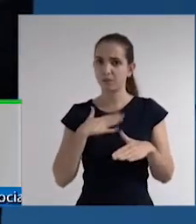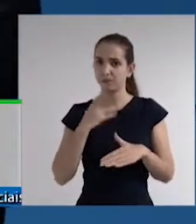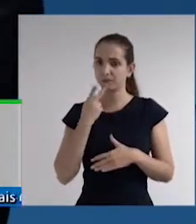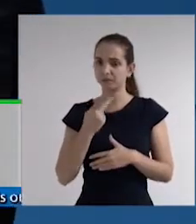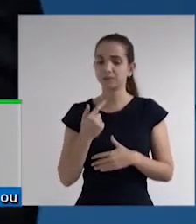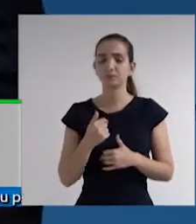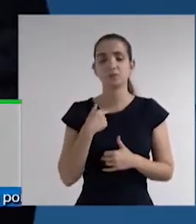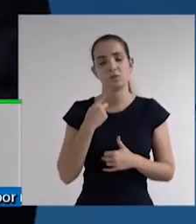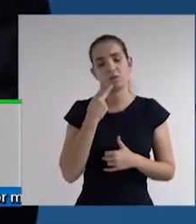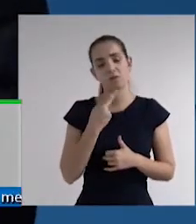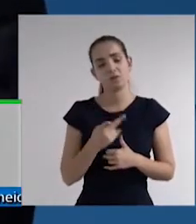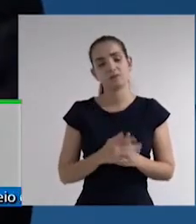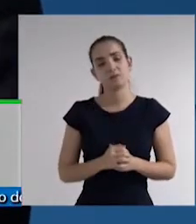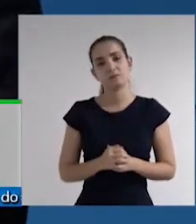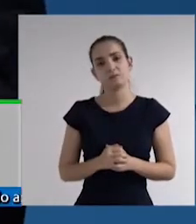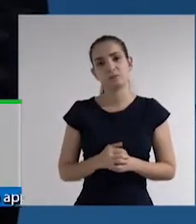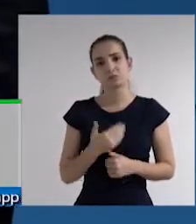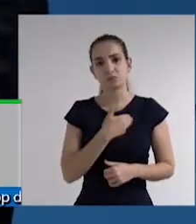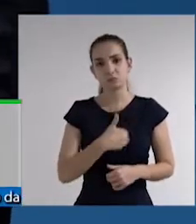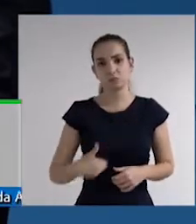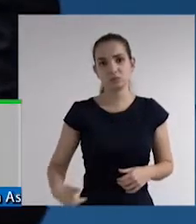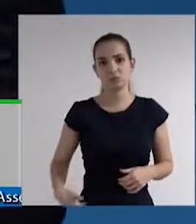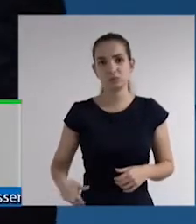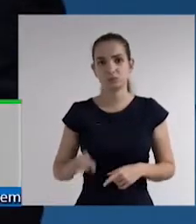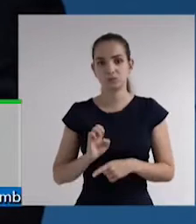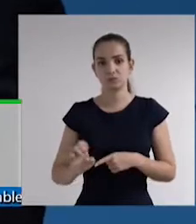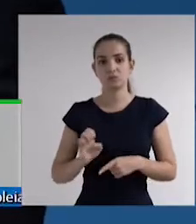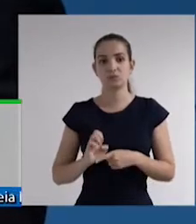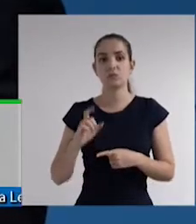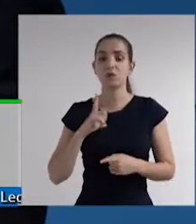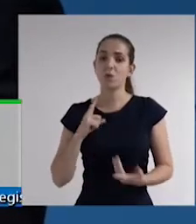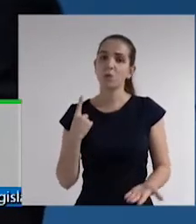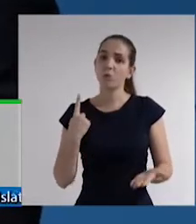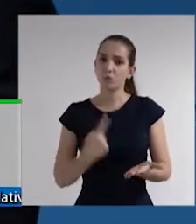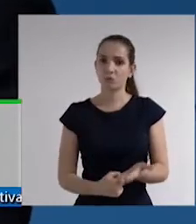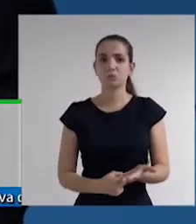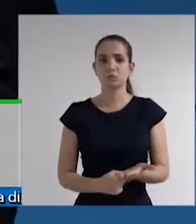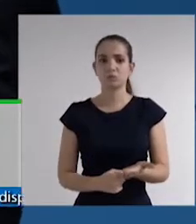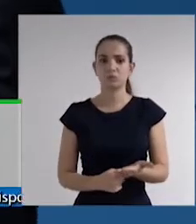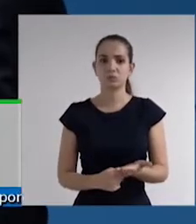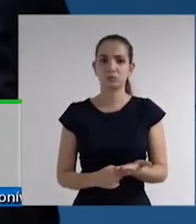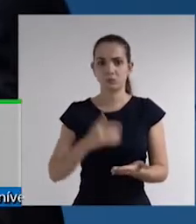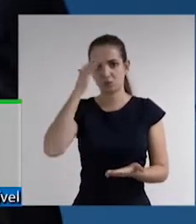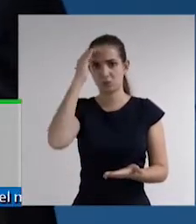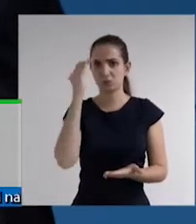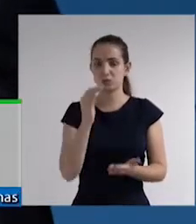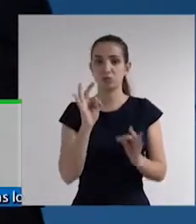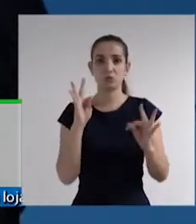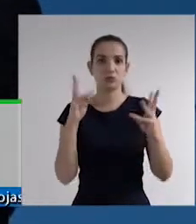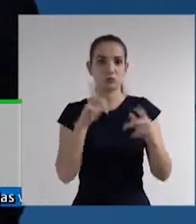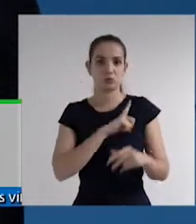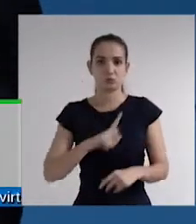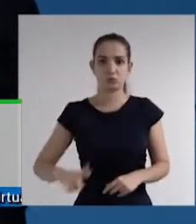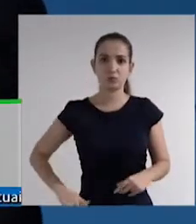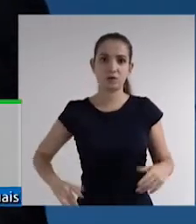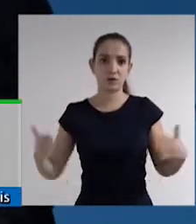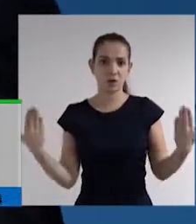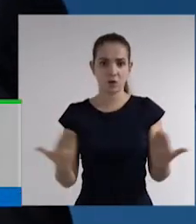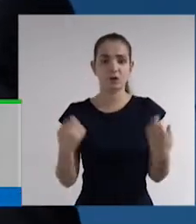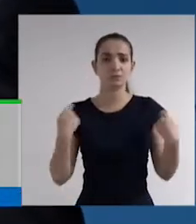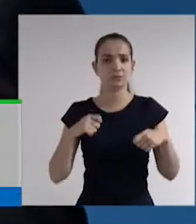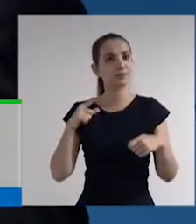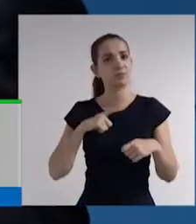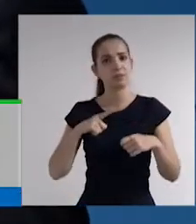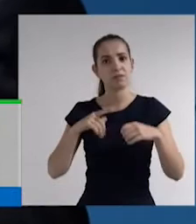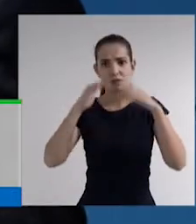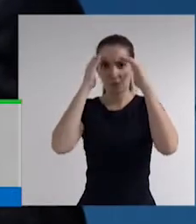o governo do Estado está cumprindo o papel. Todos os governadores nesse momento têm que cumprir o seu